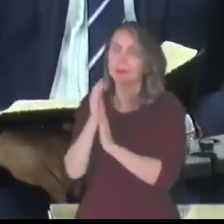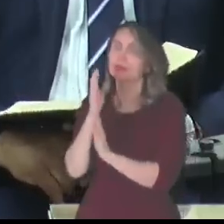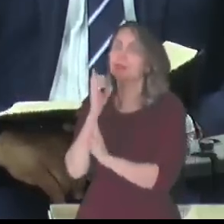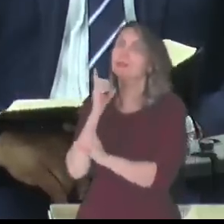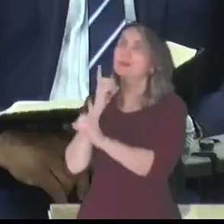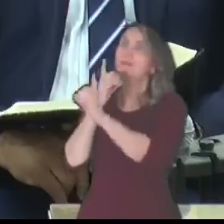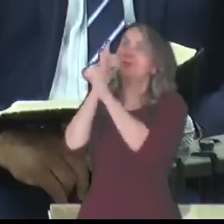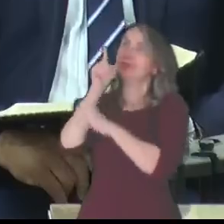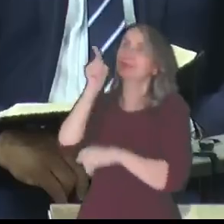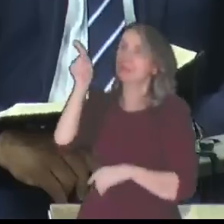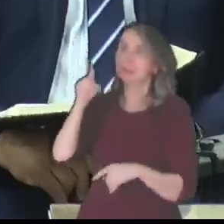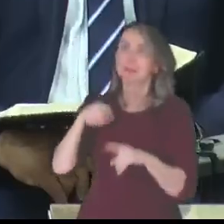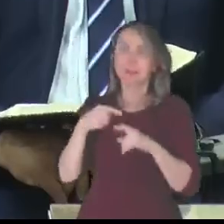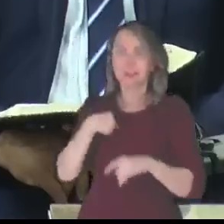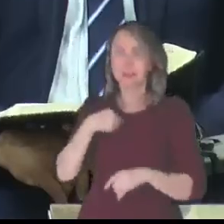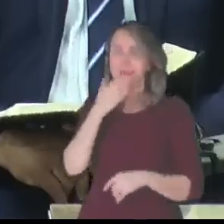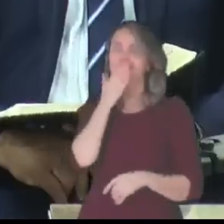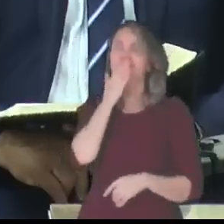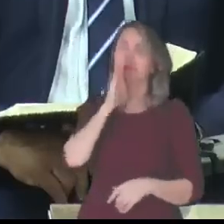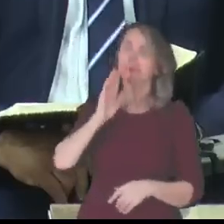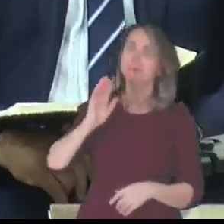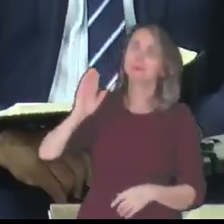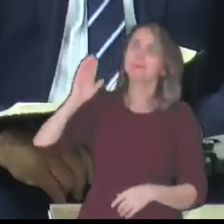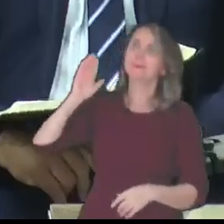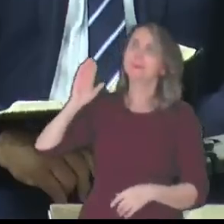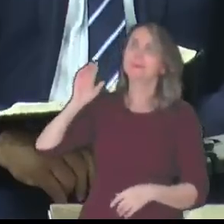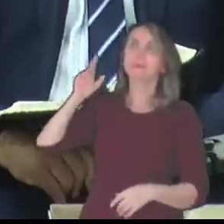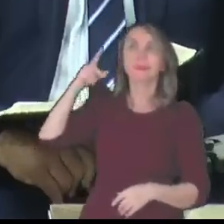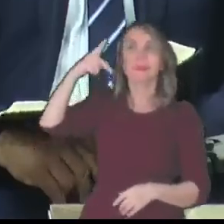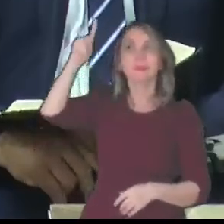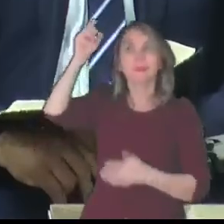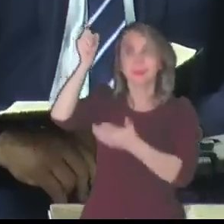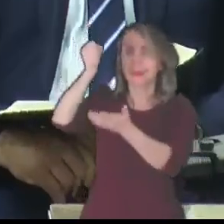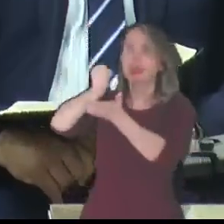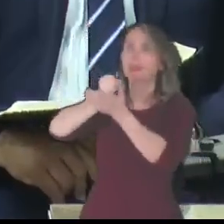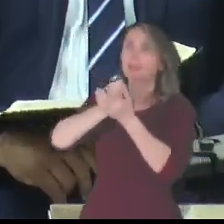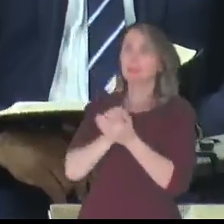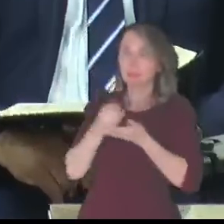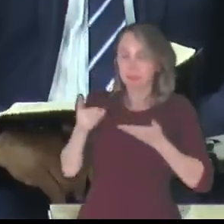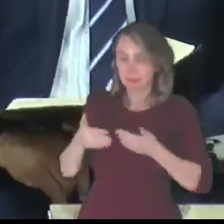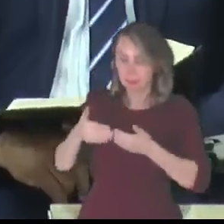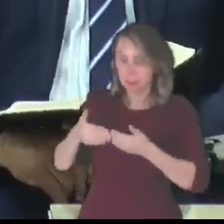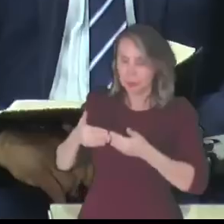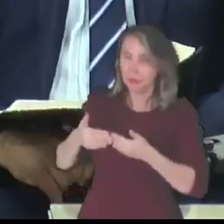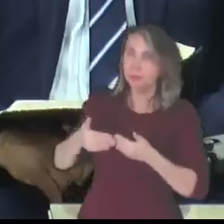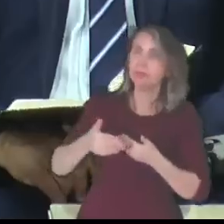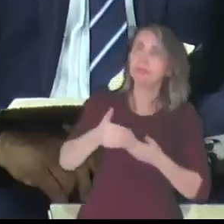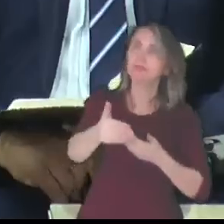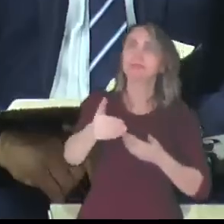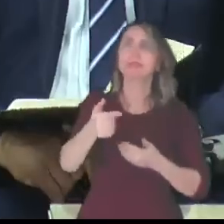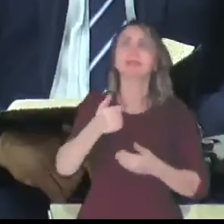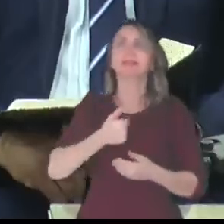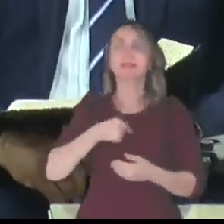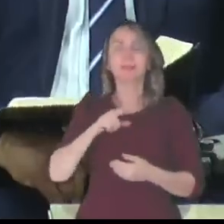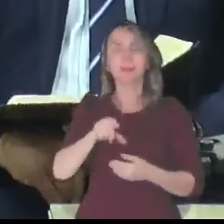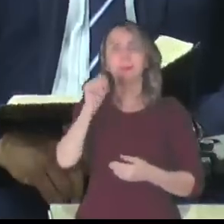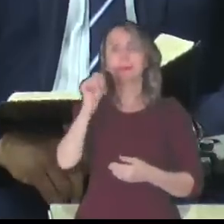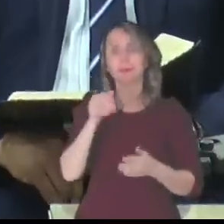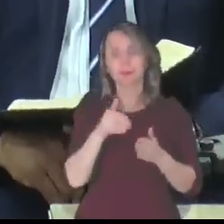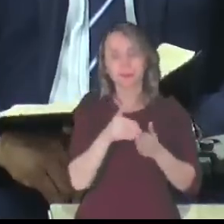mas eu prometo que com a tua ajuda a partir de hoje eu vou tirar um tempo